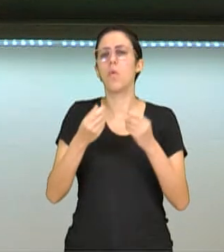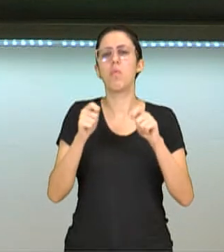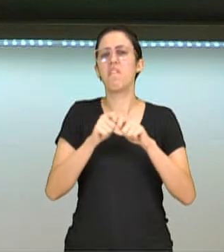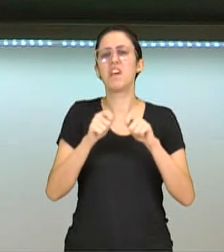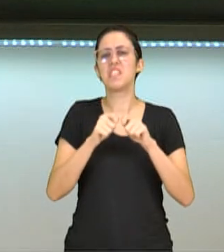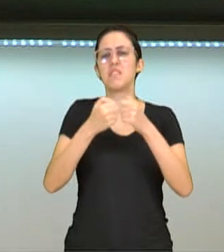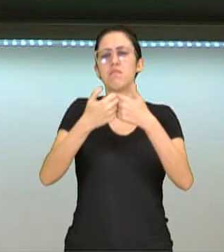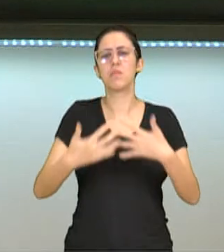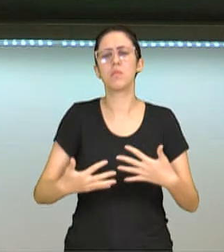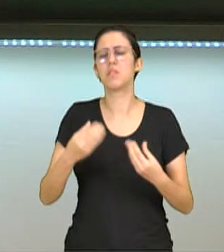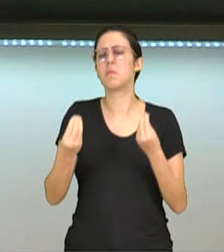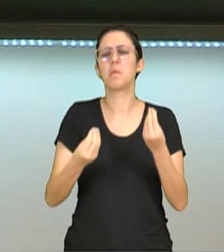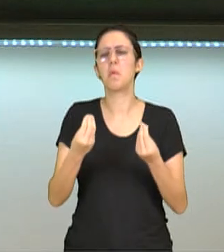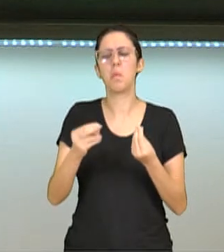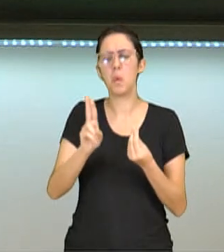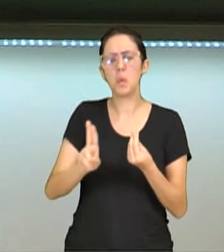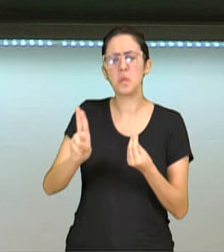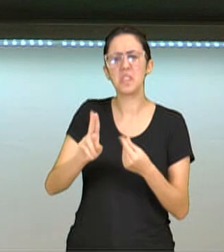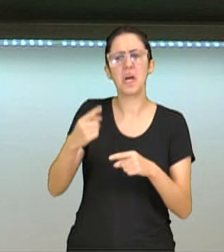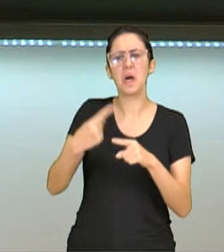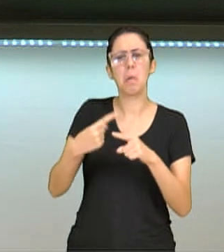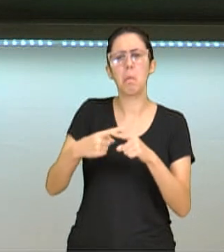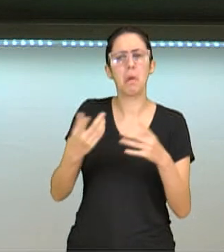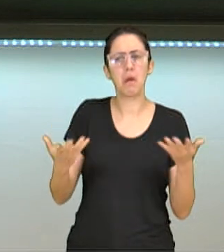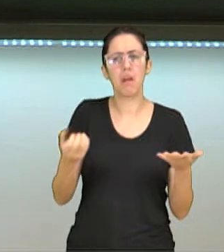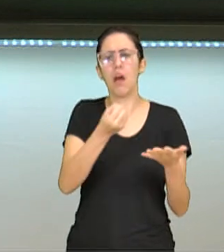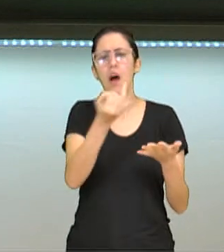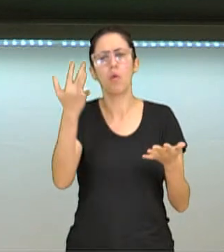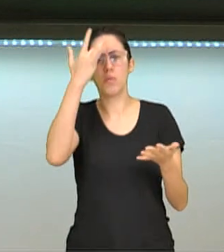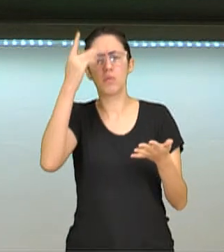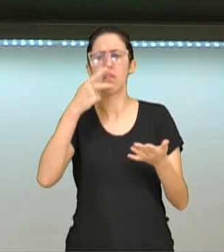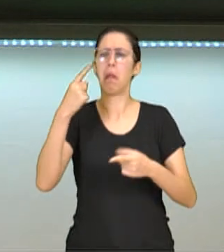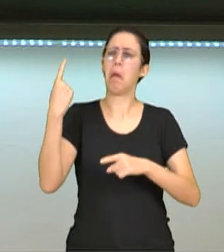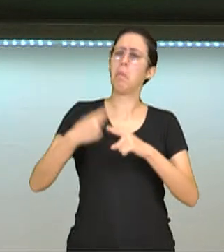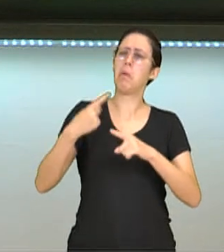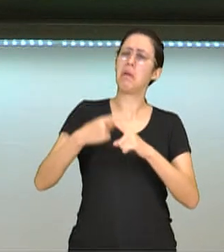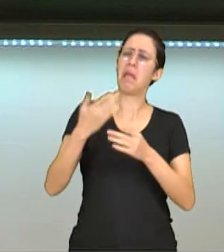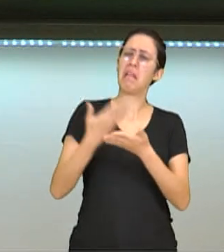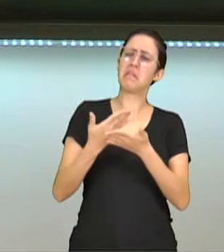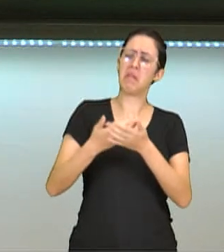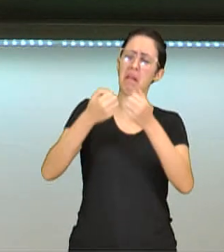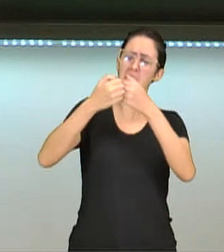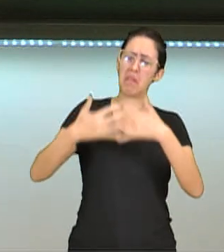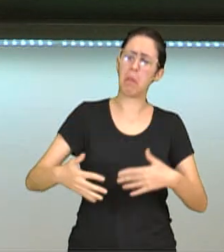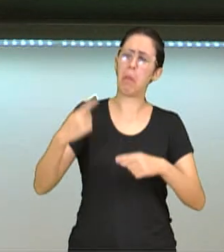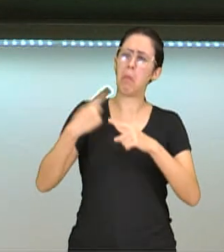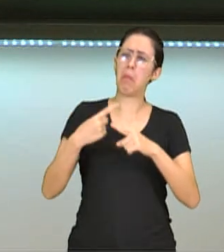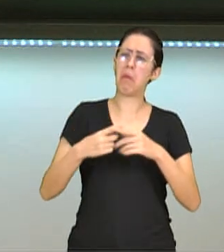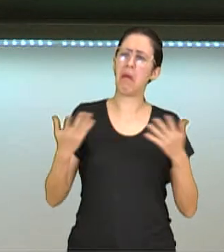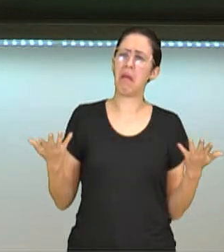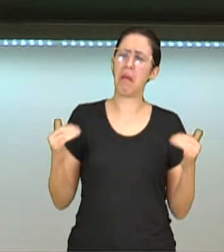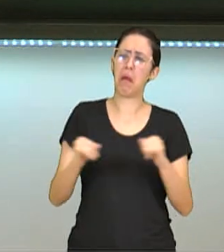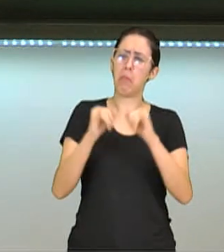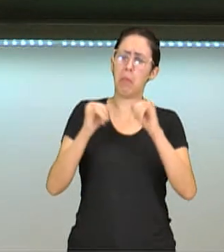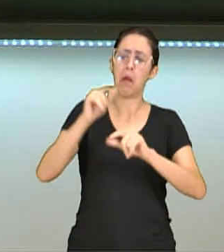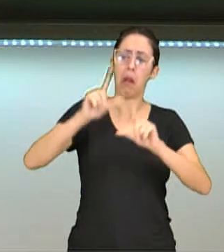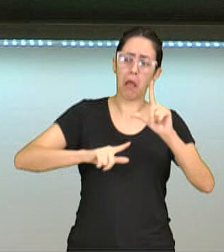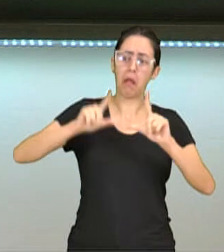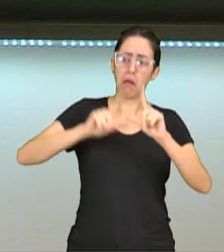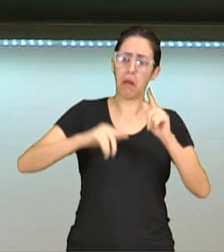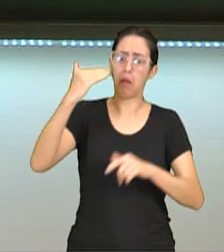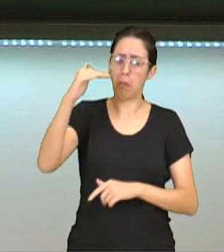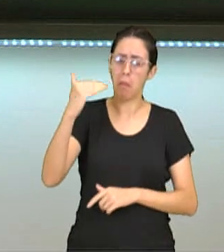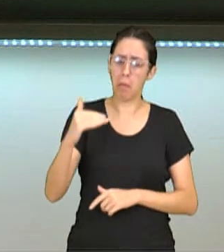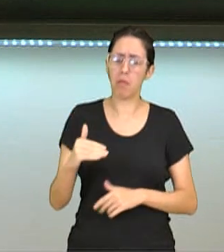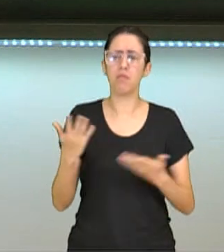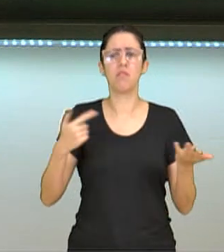fatoração. Para quê, né? As perguntas que vocês faziam. Para que ficar estudando fatoração, meu Deus? Letras e mais letras e onde